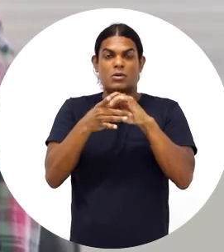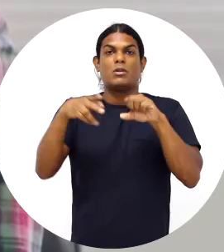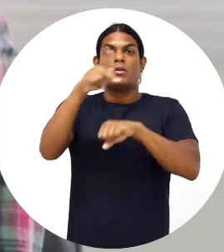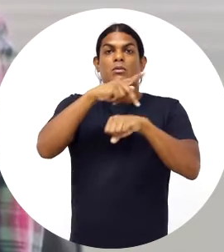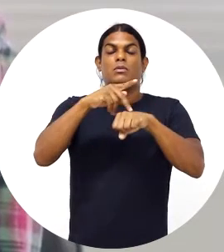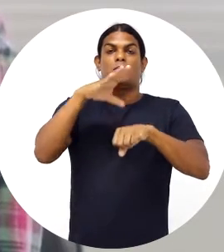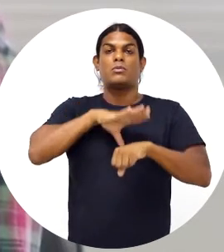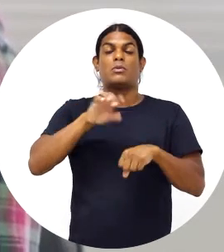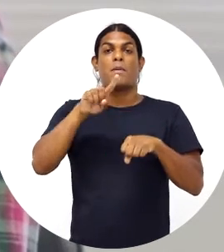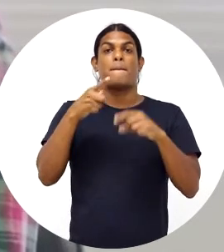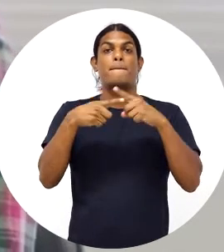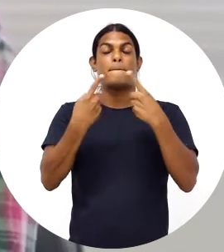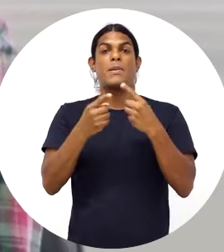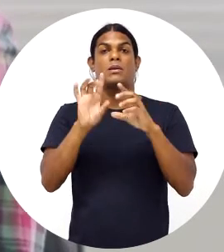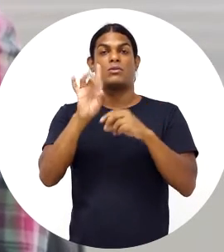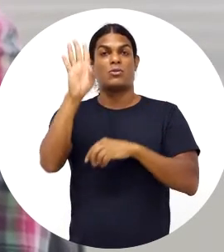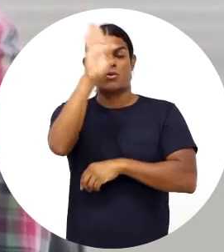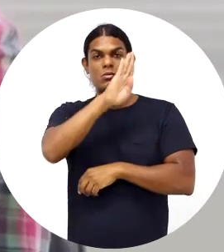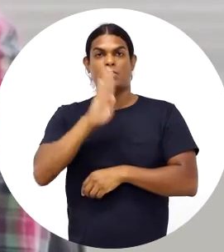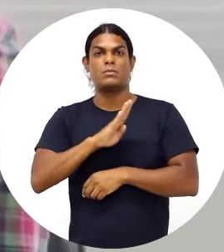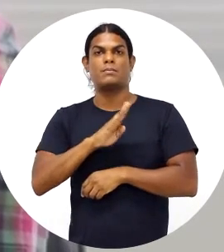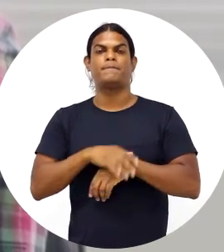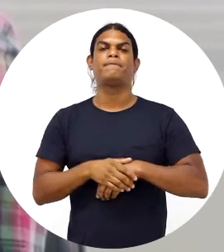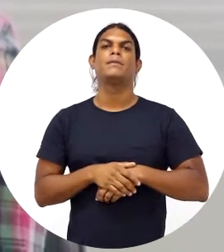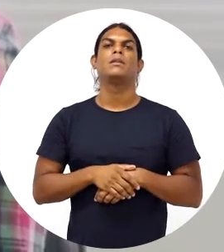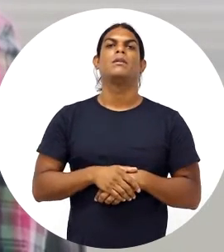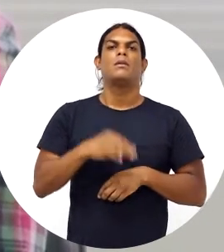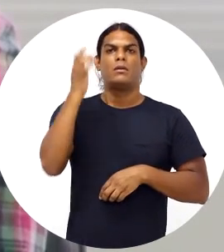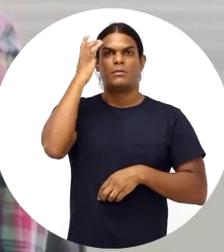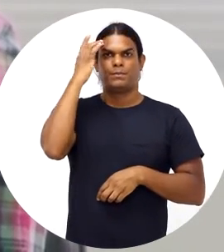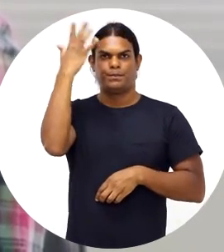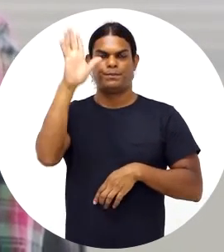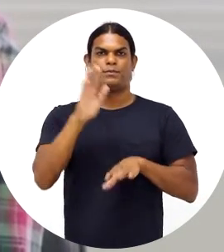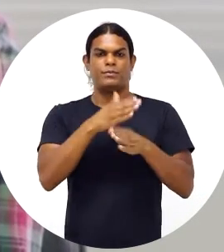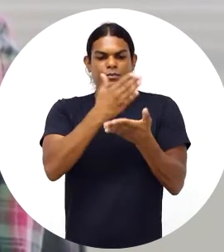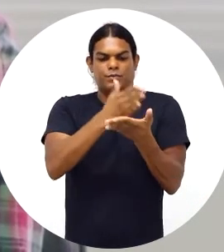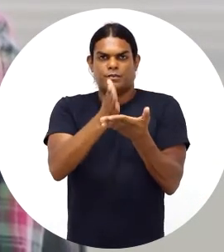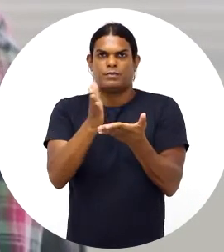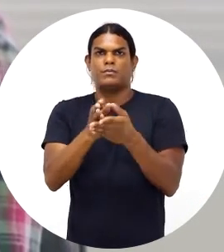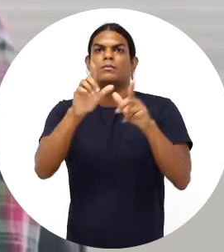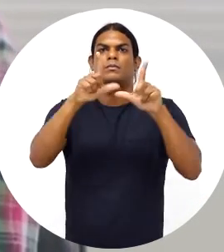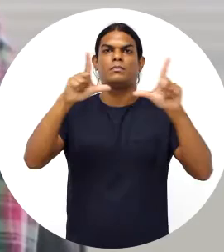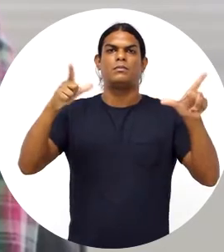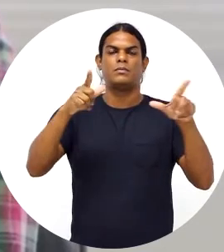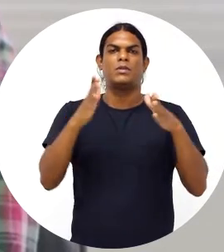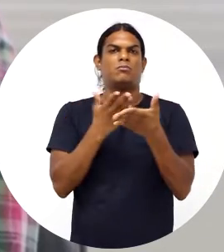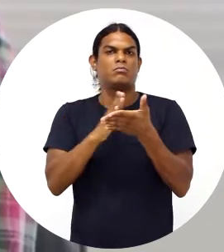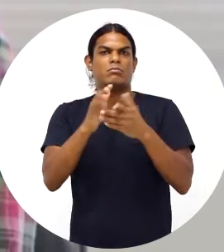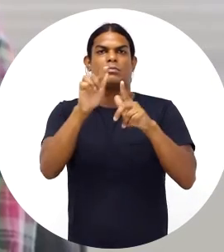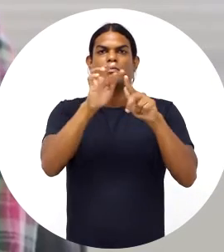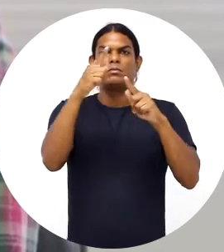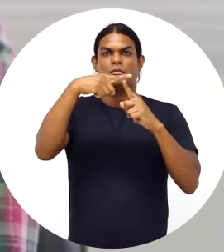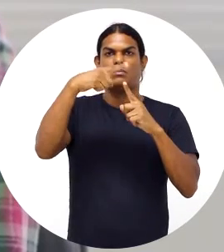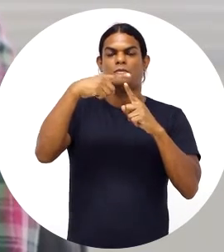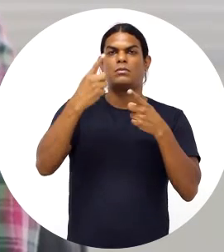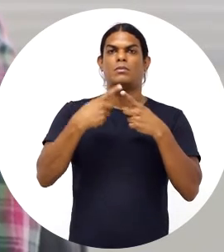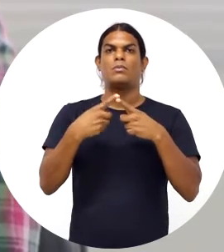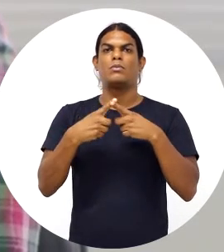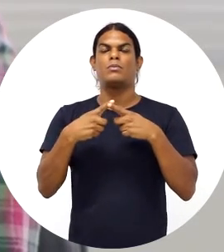Para facilitar, né, a gente divide a literatura em alguns tipos, até porque quando o